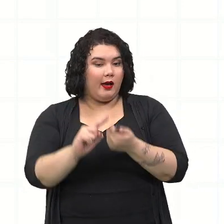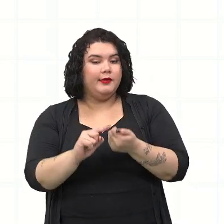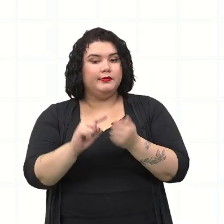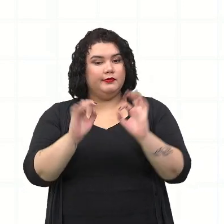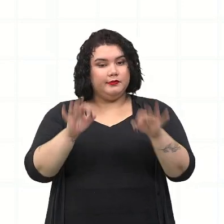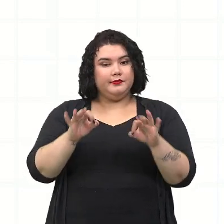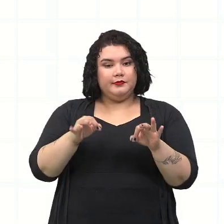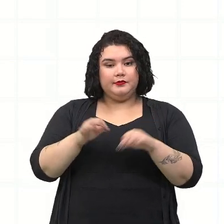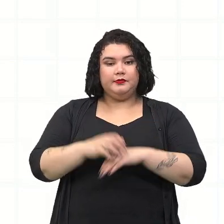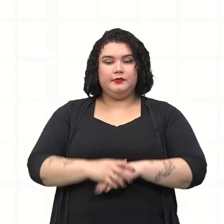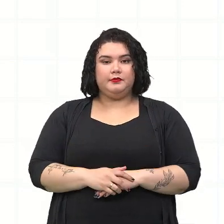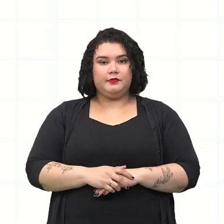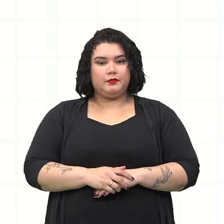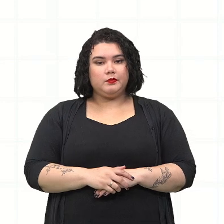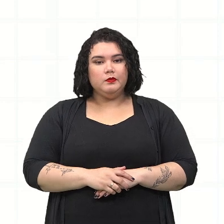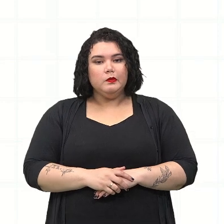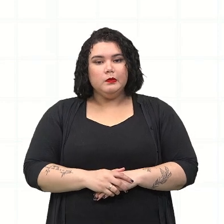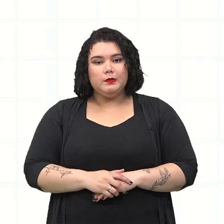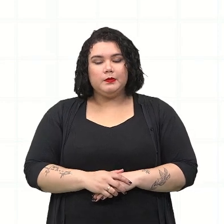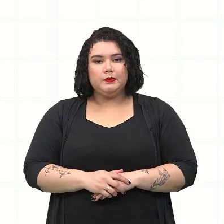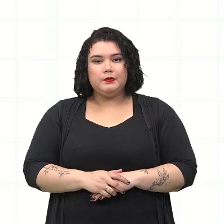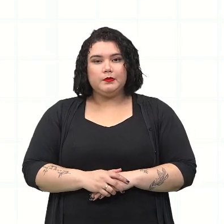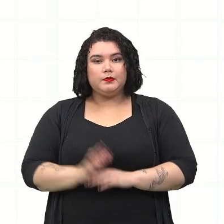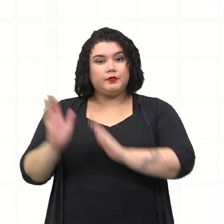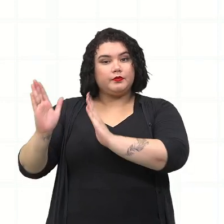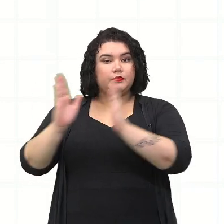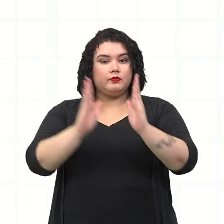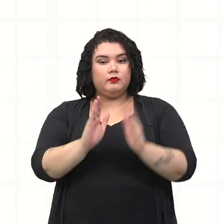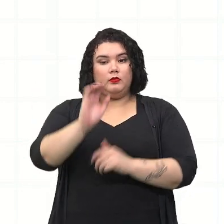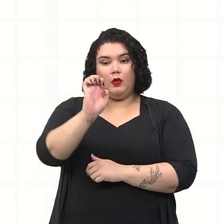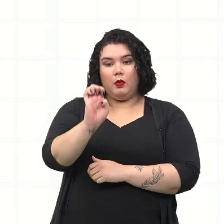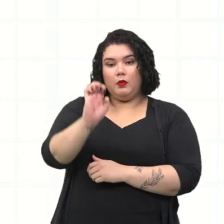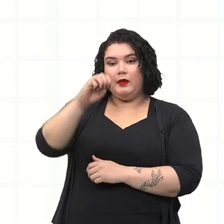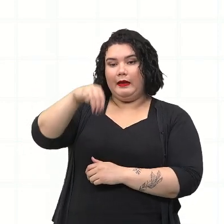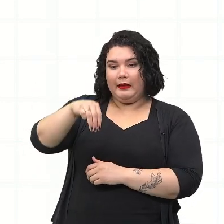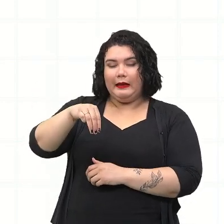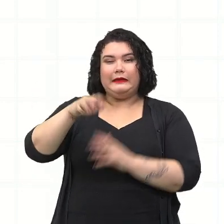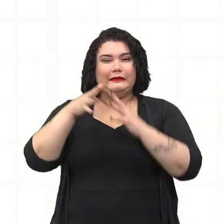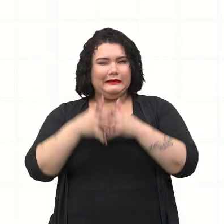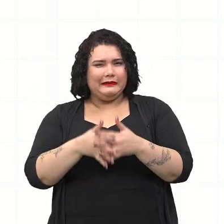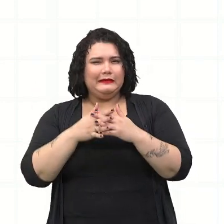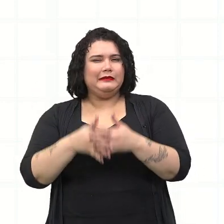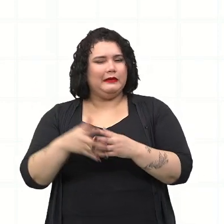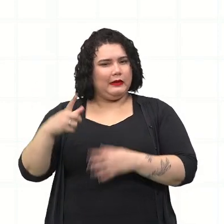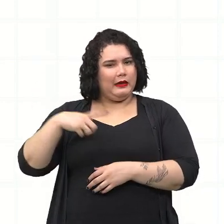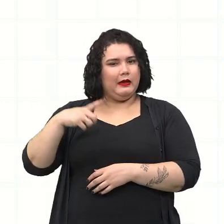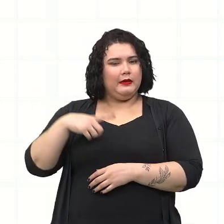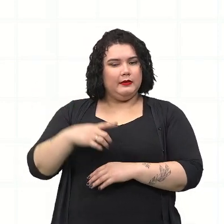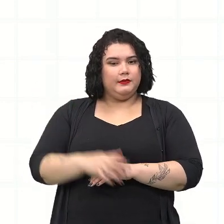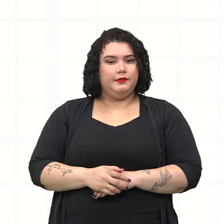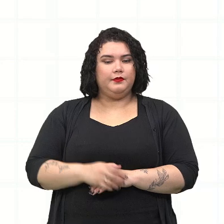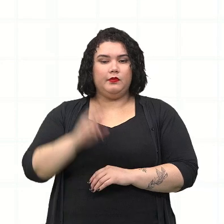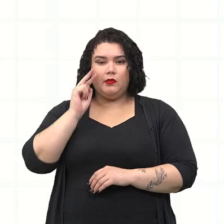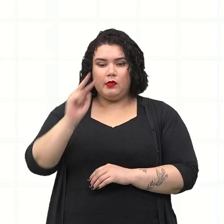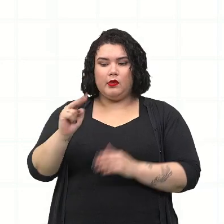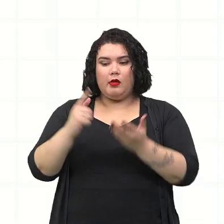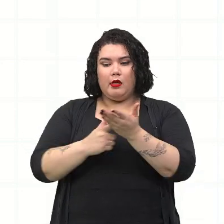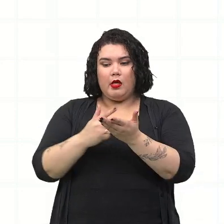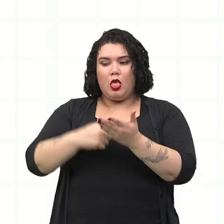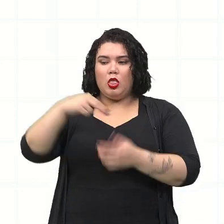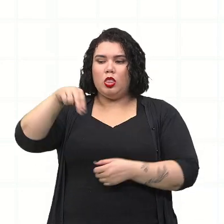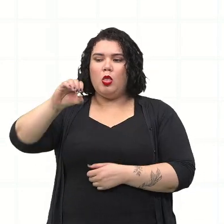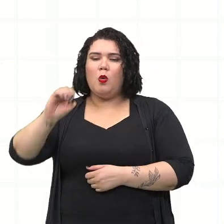aqui, daqui, de mais ali, dali. Essa causa bastante confusão. Encontrei o livro no